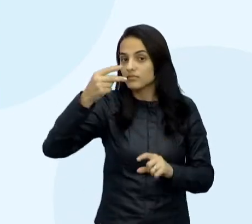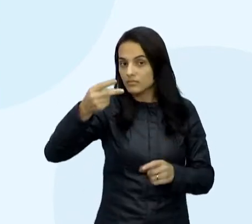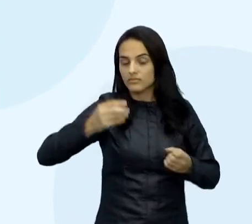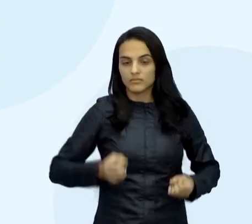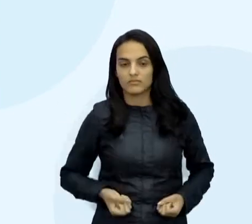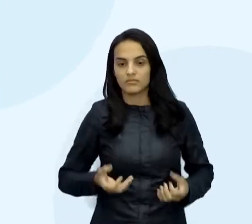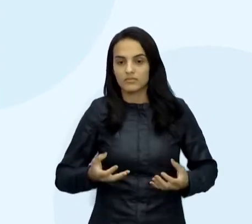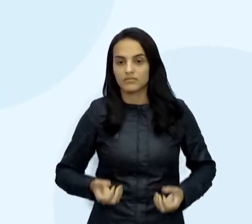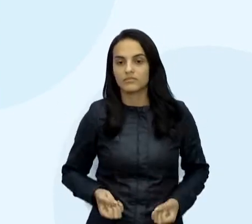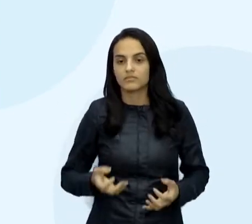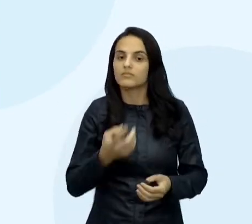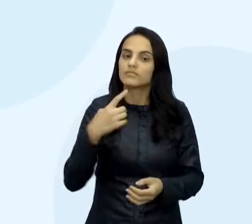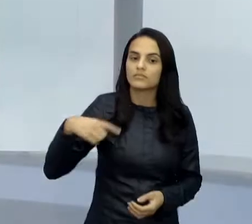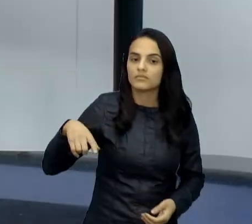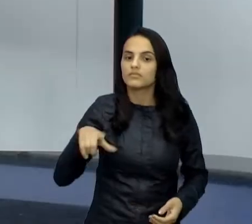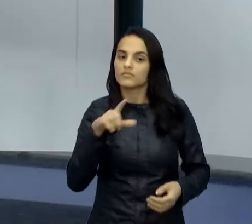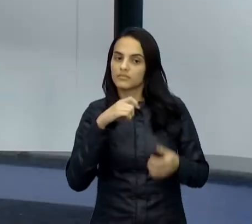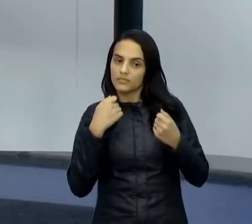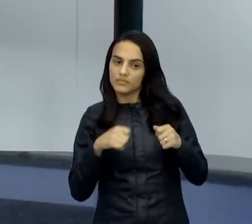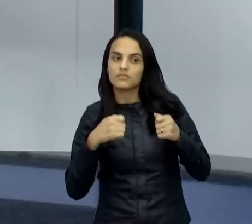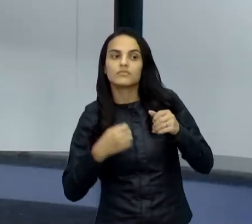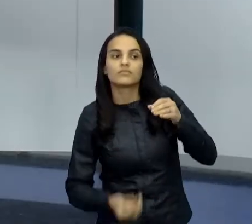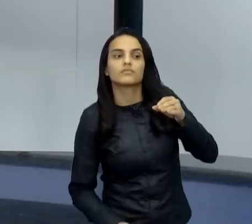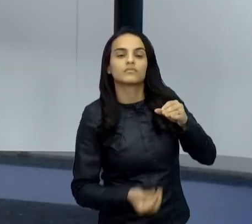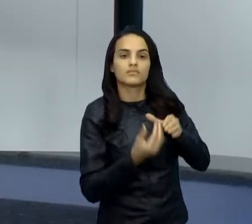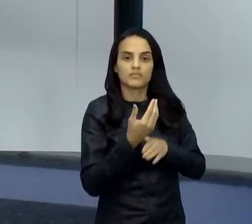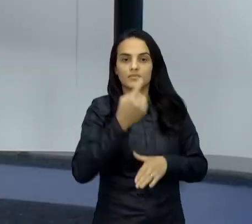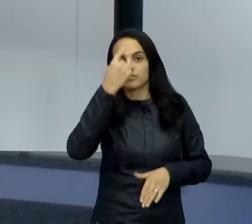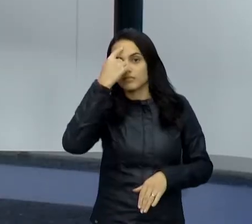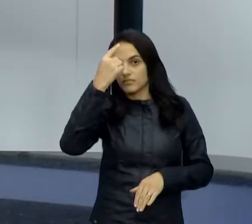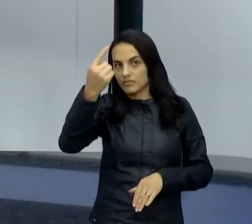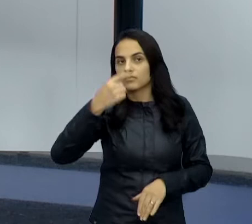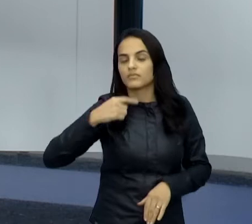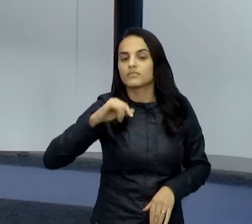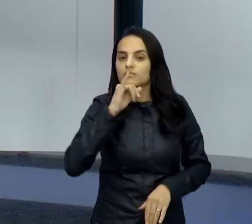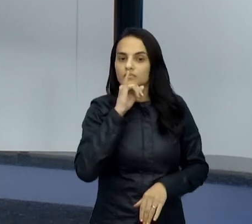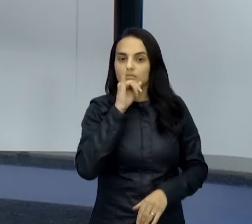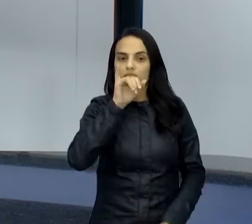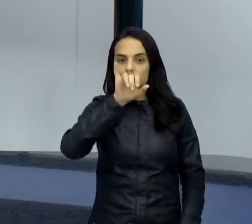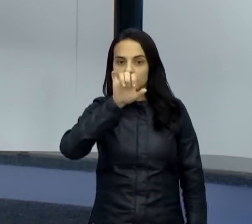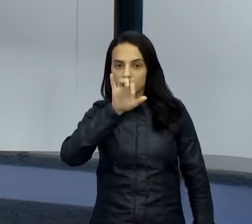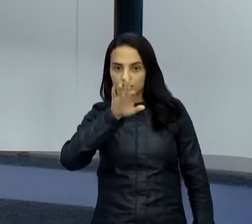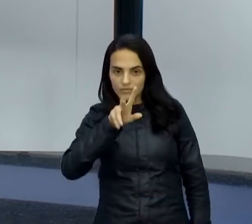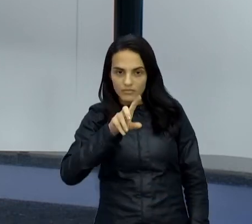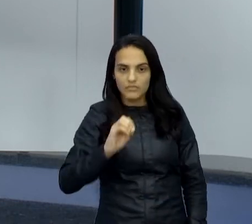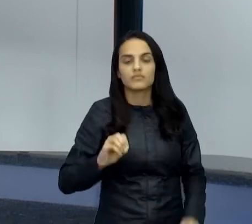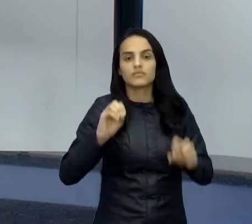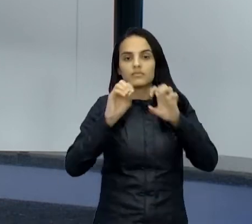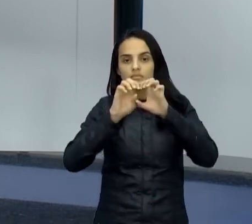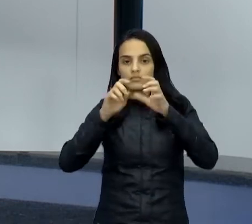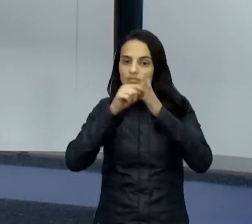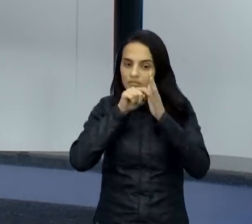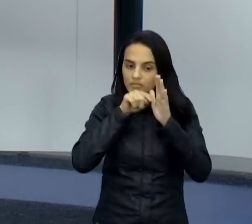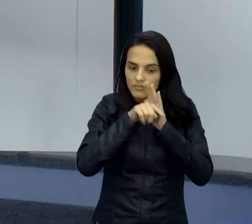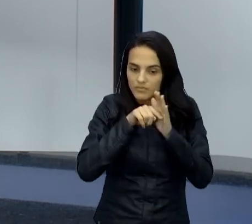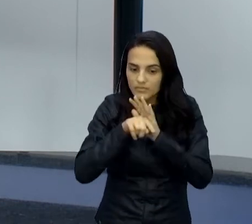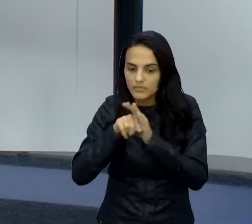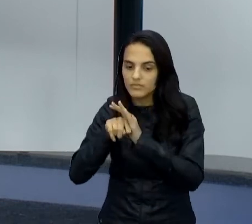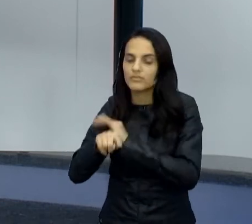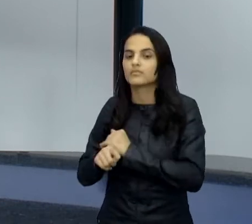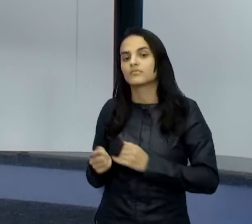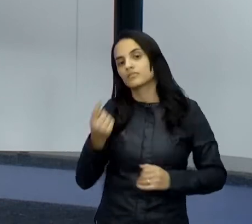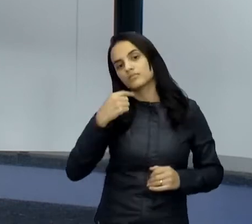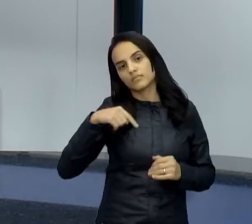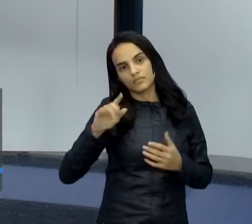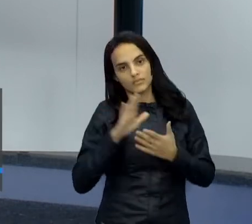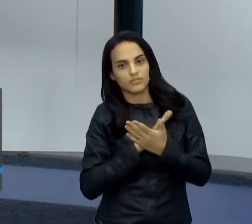consumo. E aí a gente tem que criar a ideia que a gente, para atender aquele eixo de investigação, né, vamos